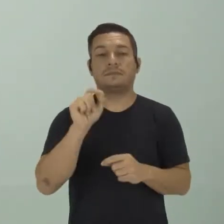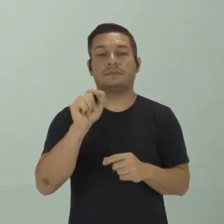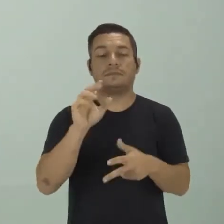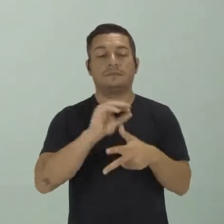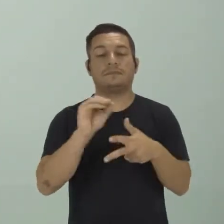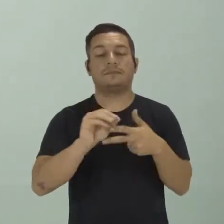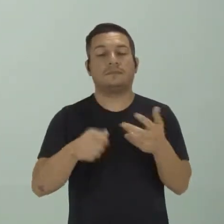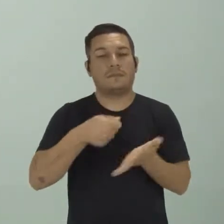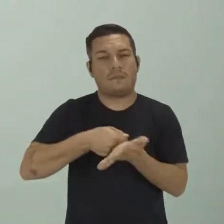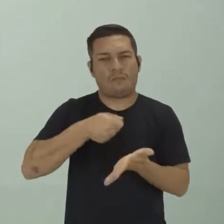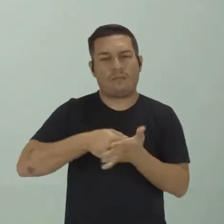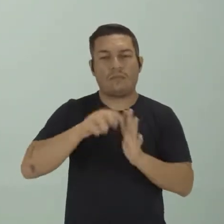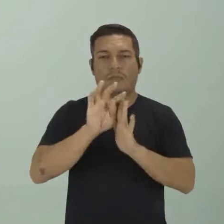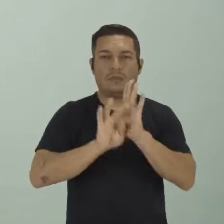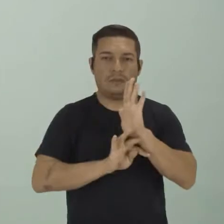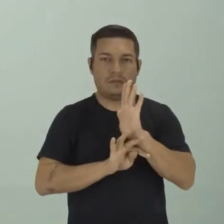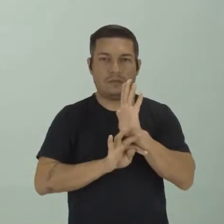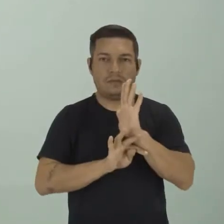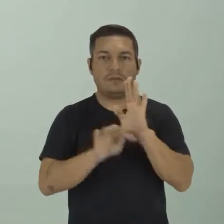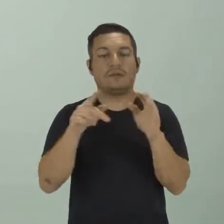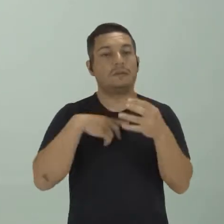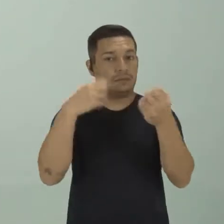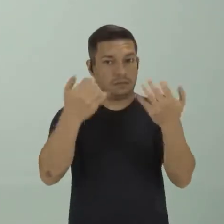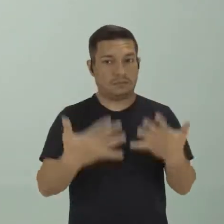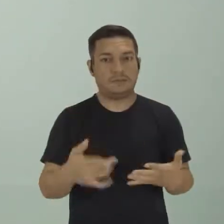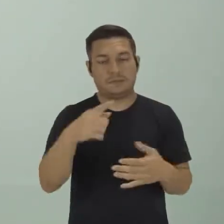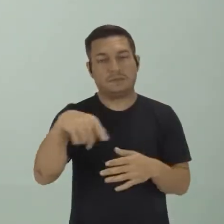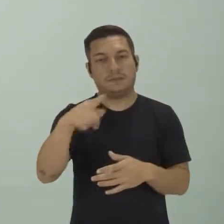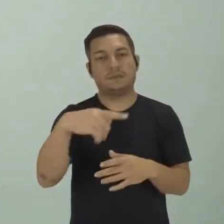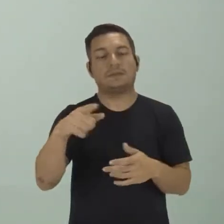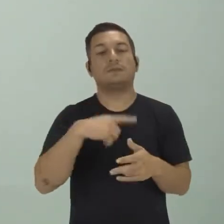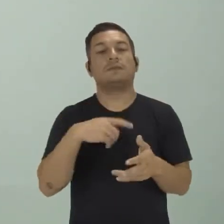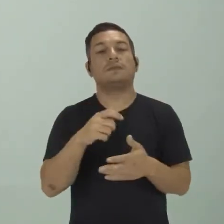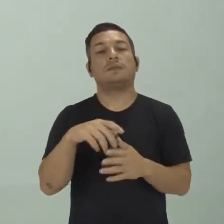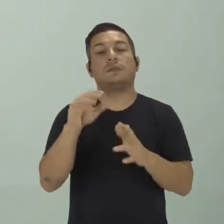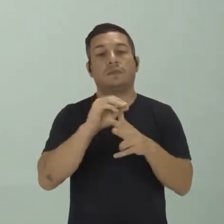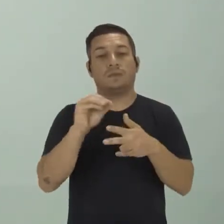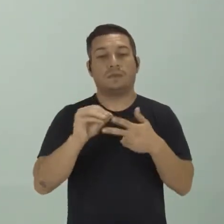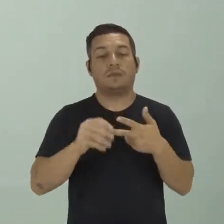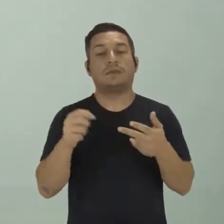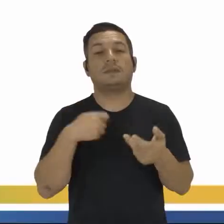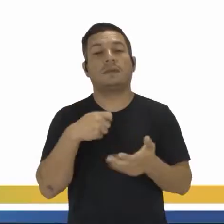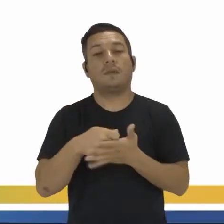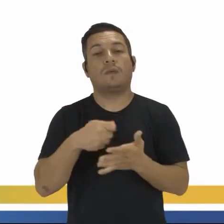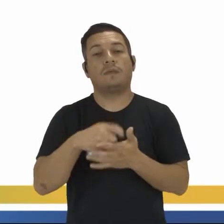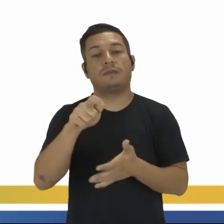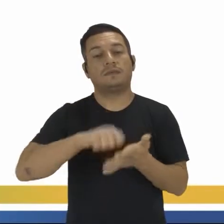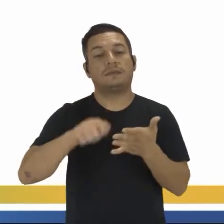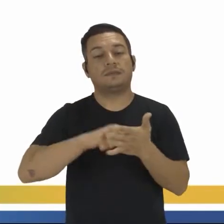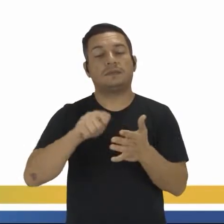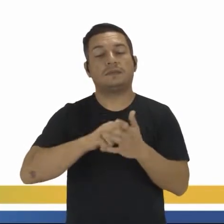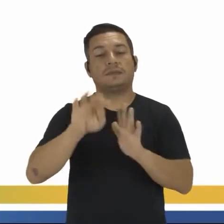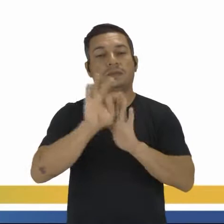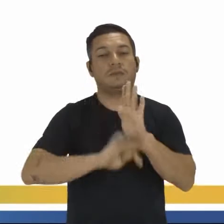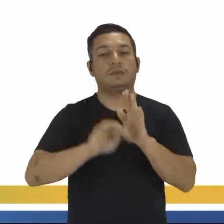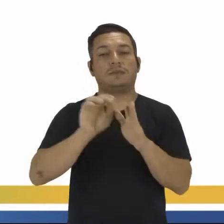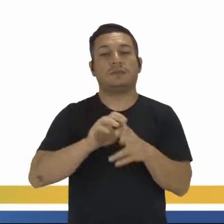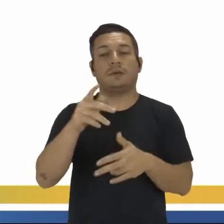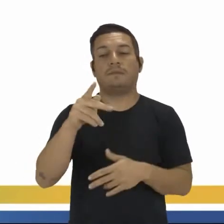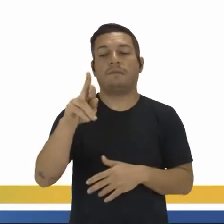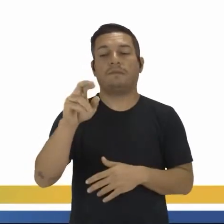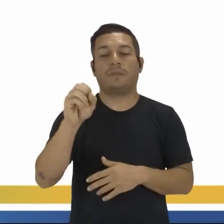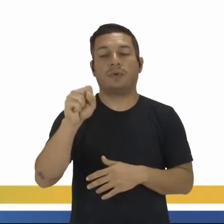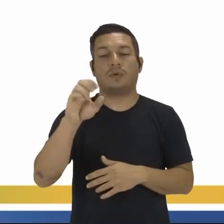Enem exige nesse texto. Eu explico para você. O Enem exige que você escreva um texto em prosa do tipo